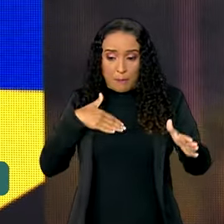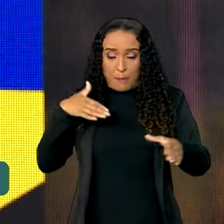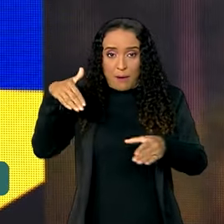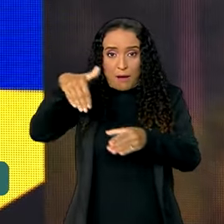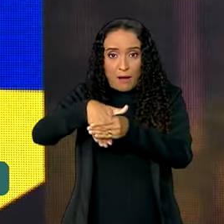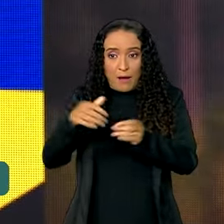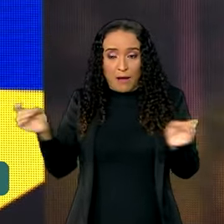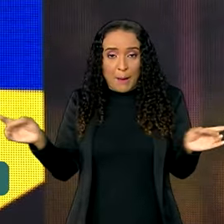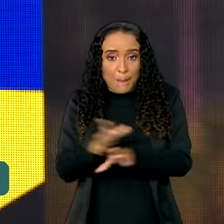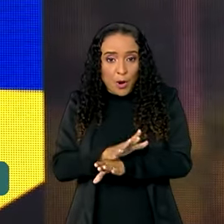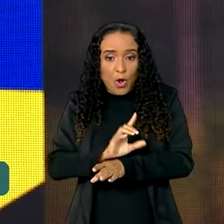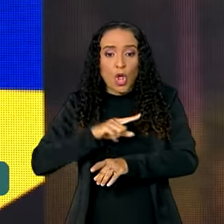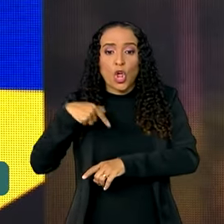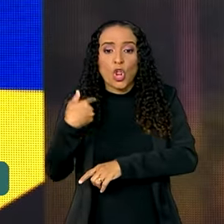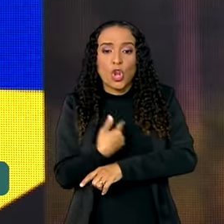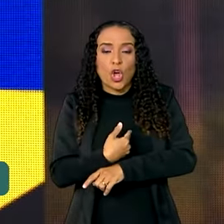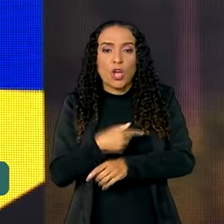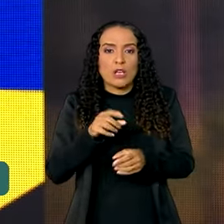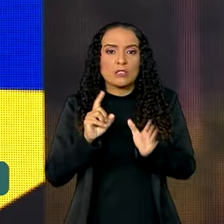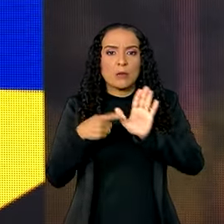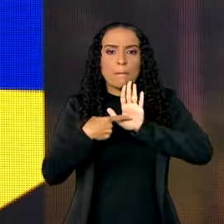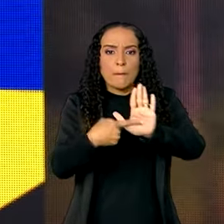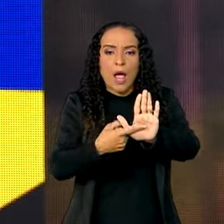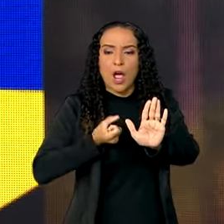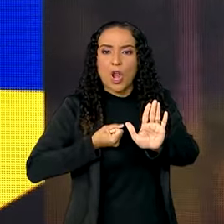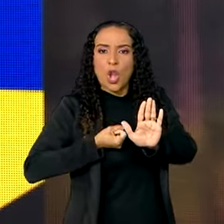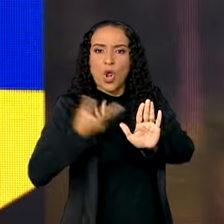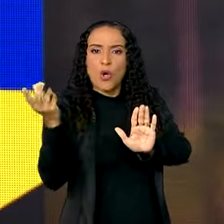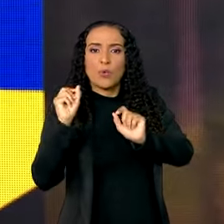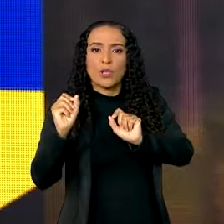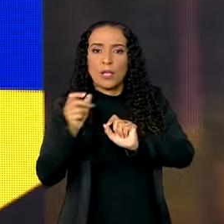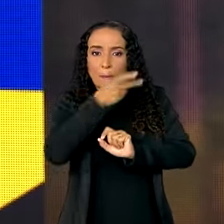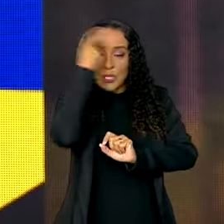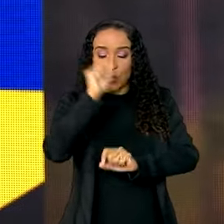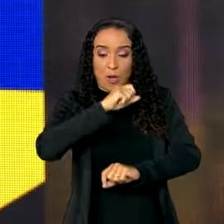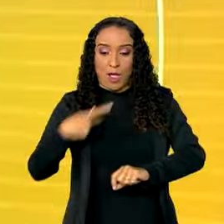mandato, a gente desmoralize com números aqueles que governaram antes de nós.